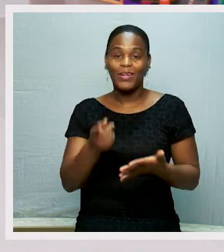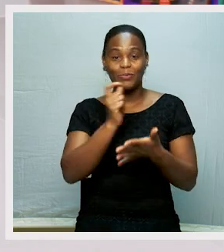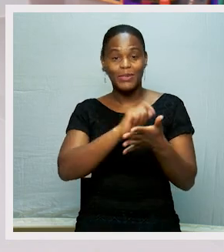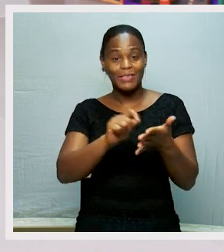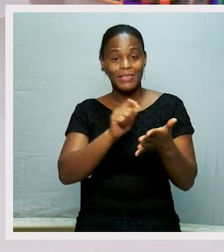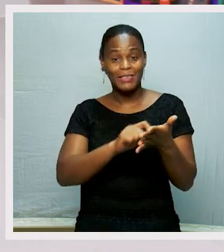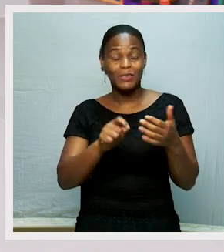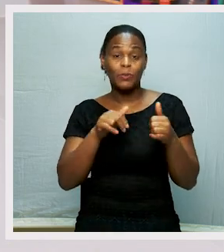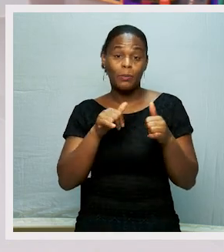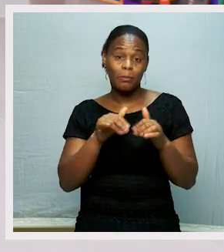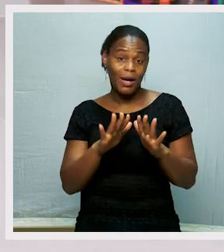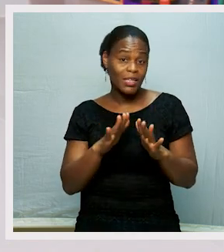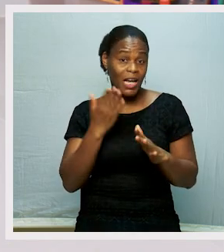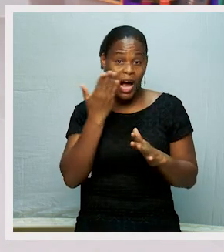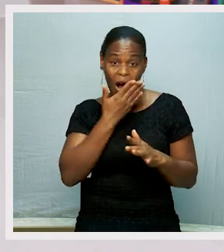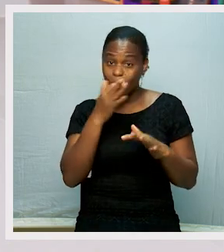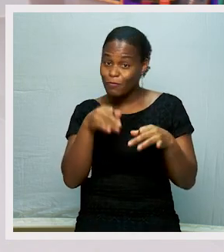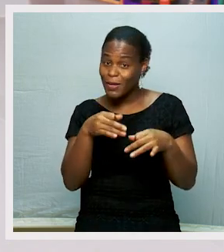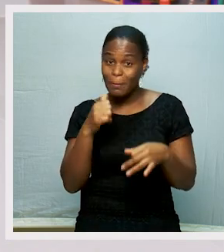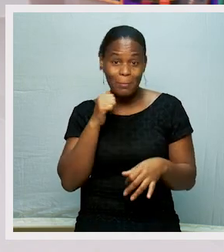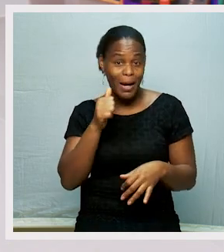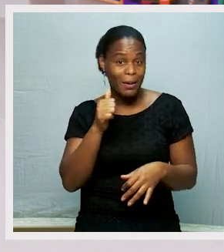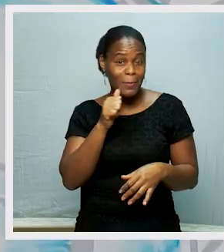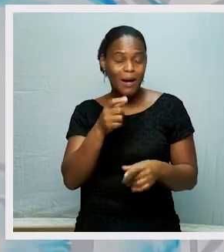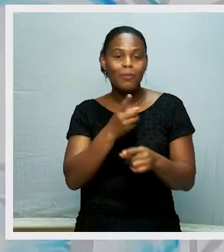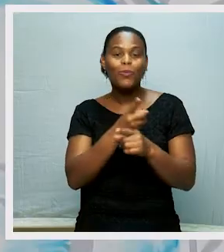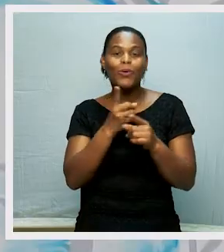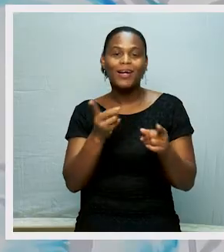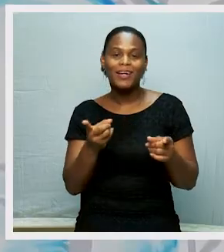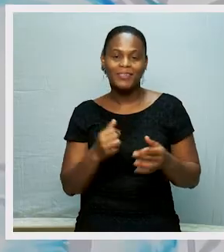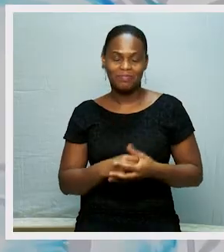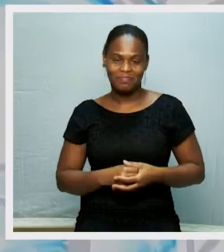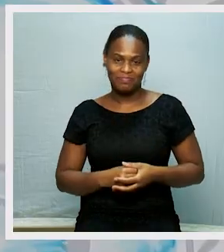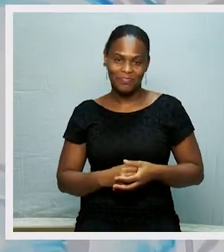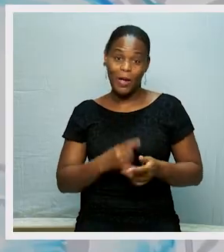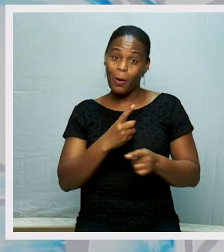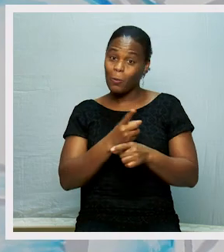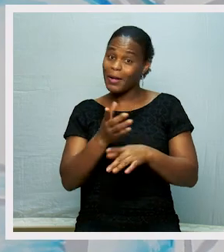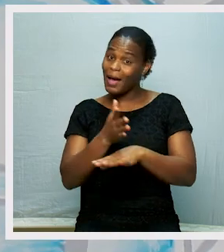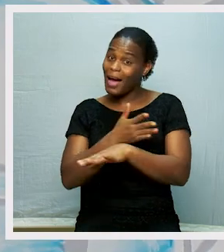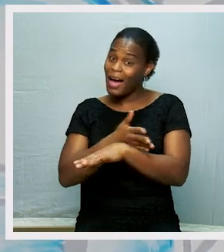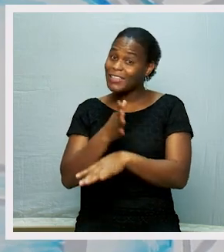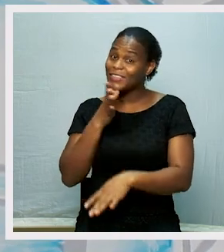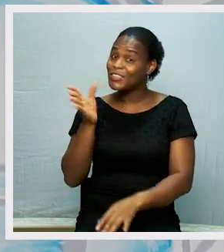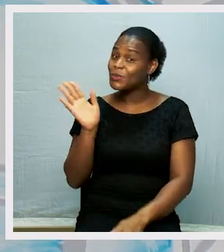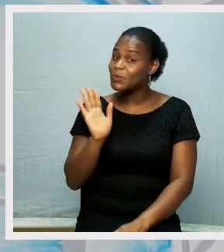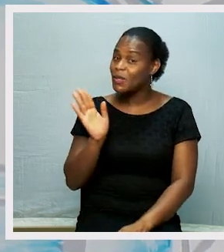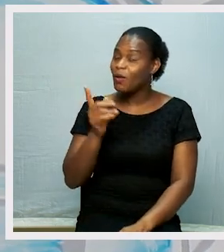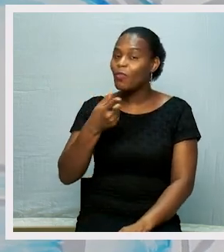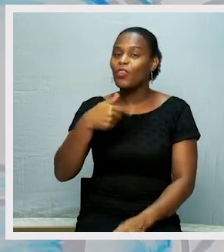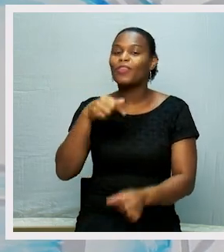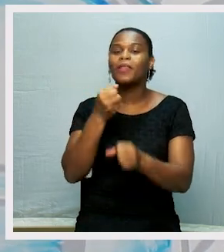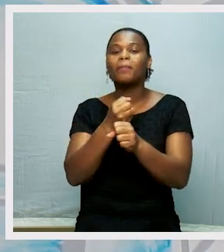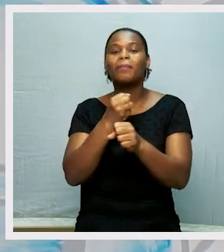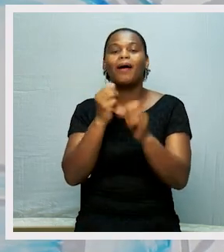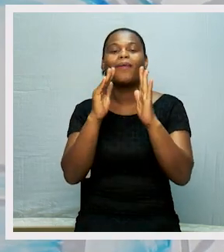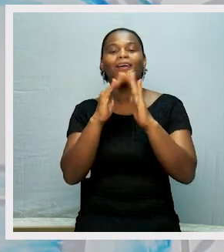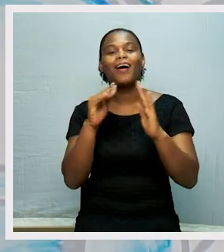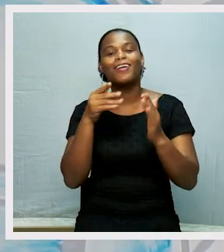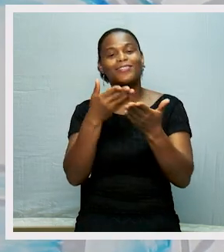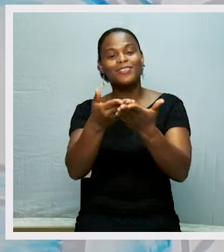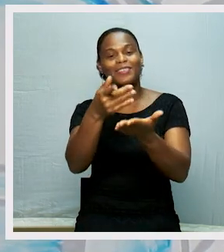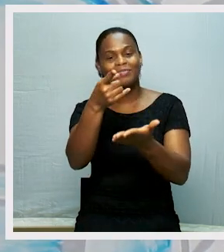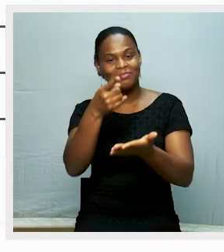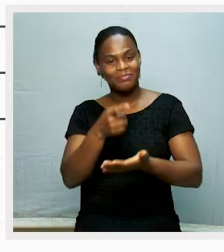Terminamos o exercício, mas não a aula. Por quê? Porque antes de nos despedirmos, eu vou deixar um